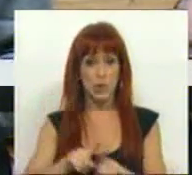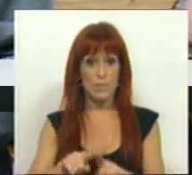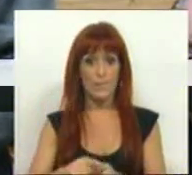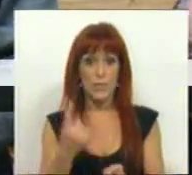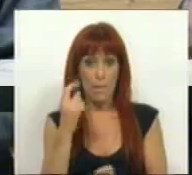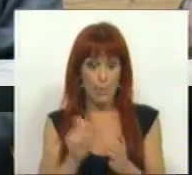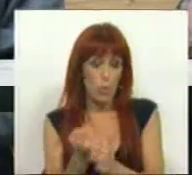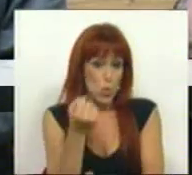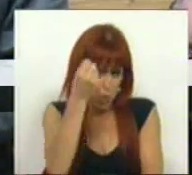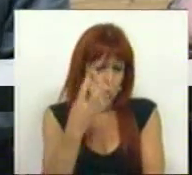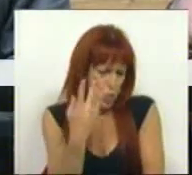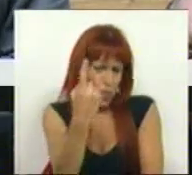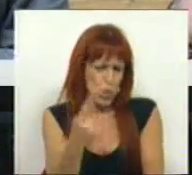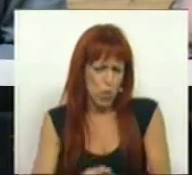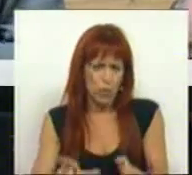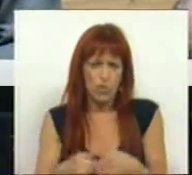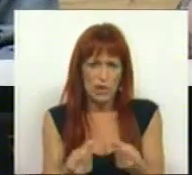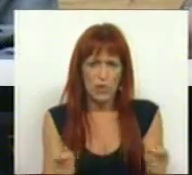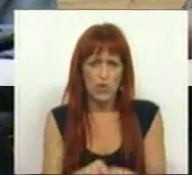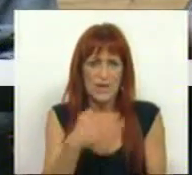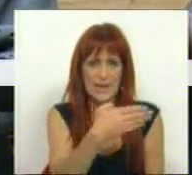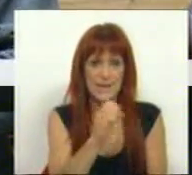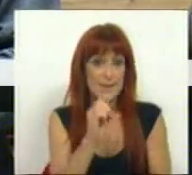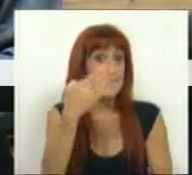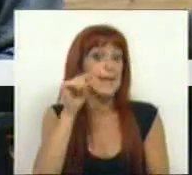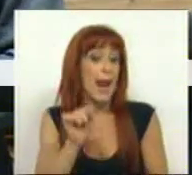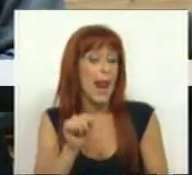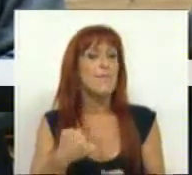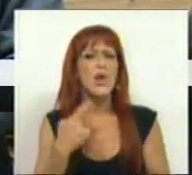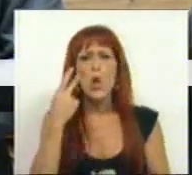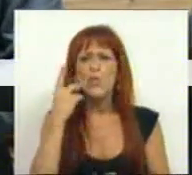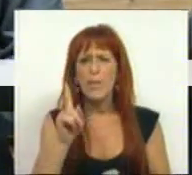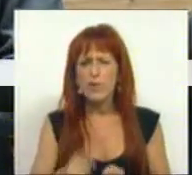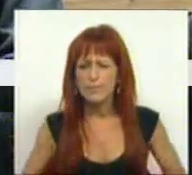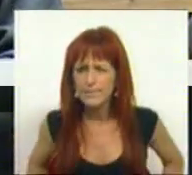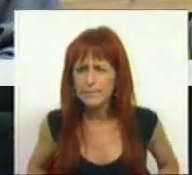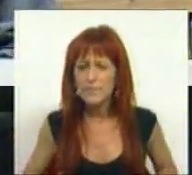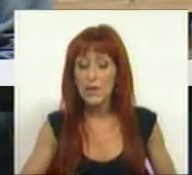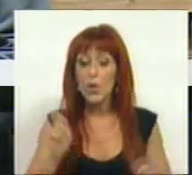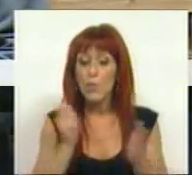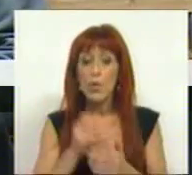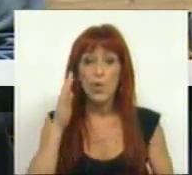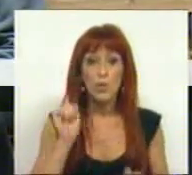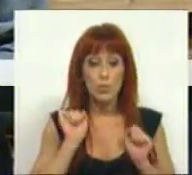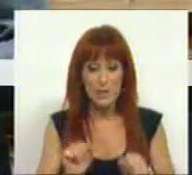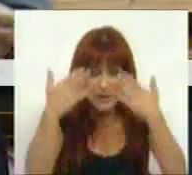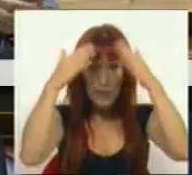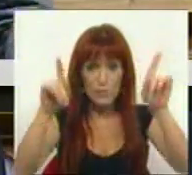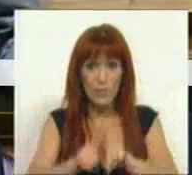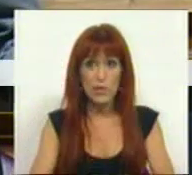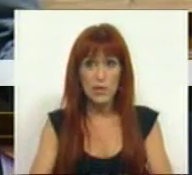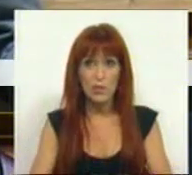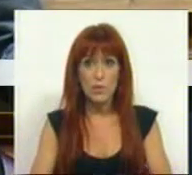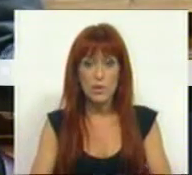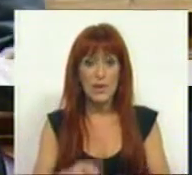um dos pontos do projeto de resolução 707 e nós vemos exatamente que é no ponto da democracia, na